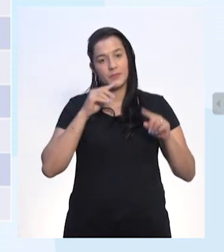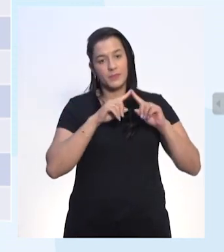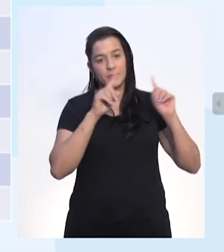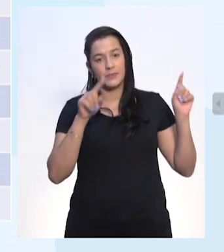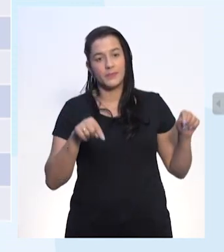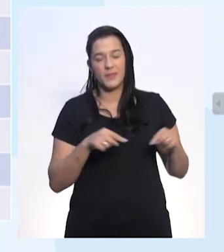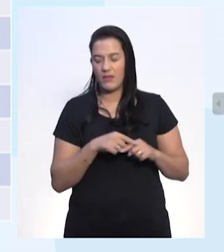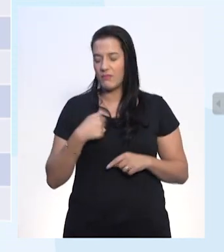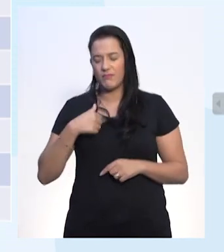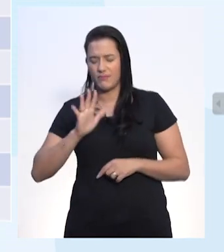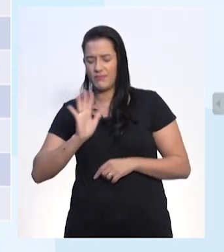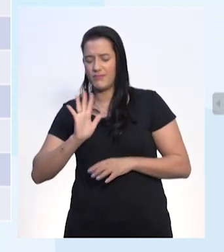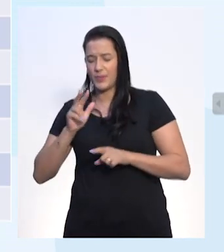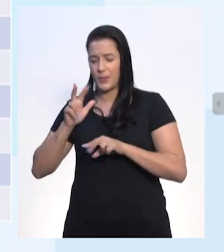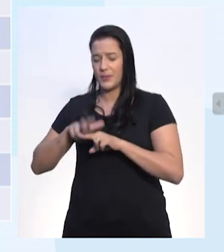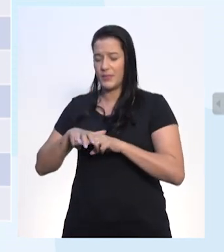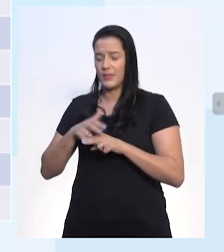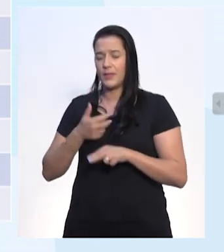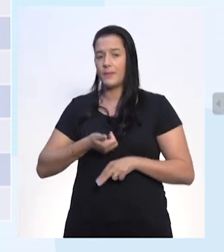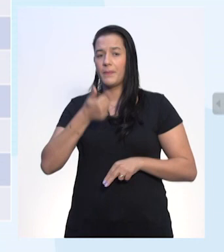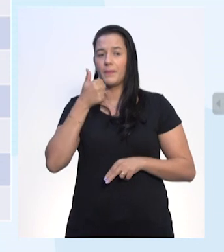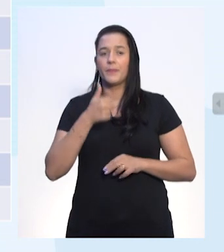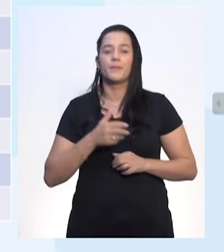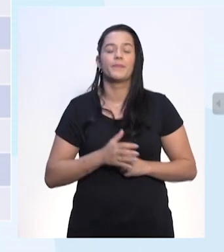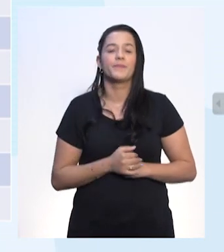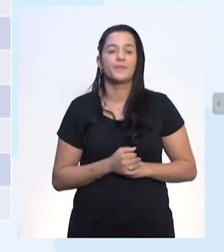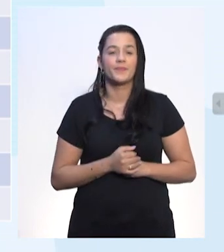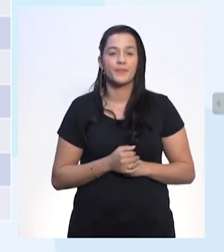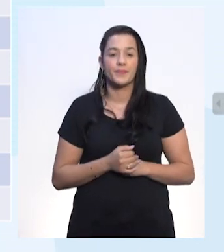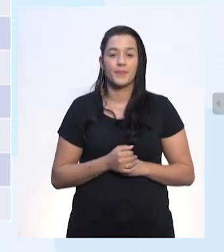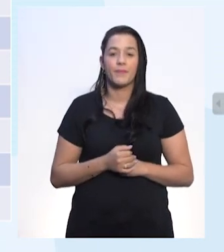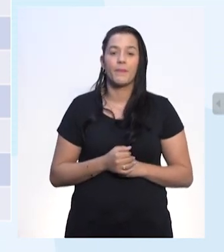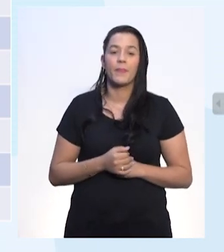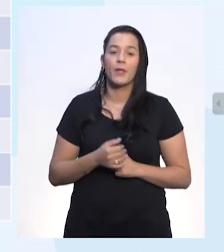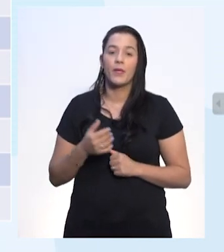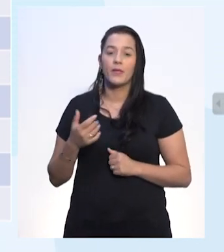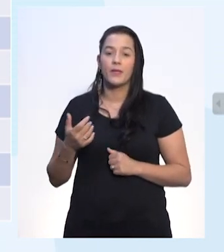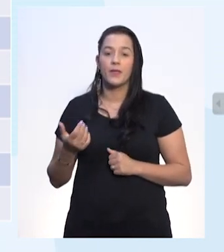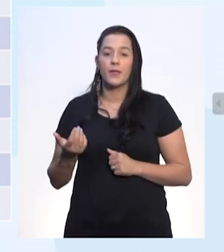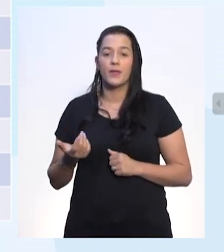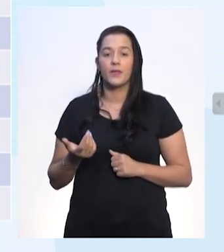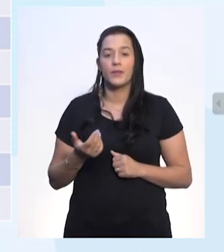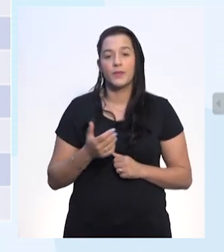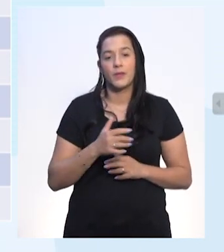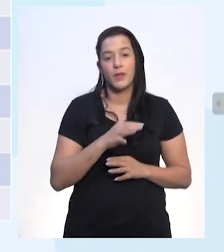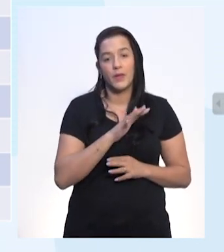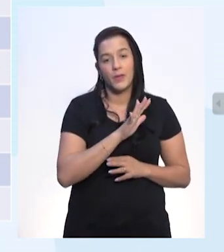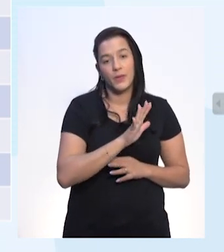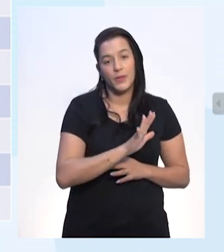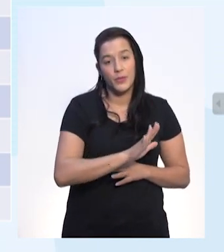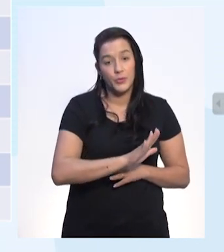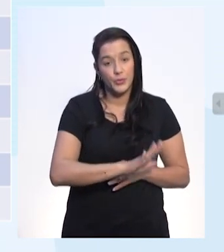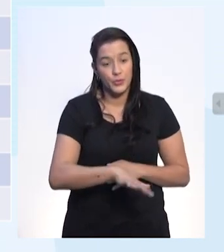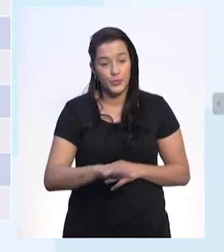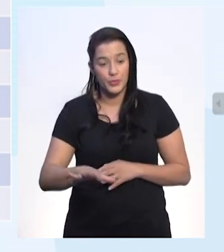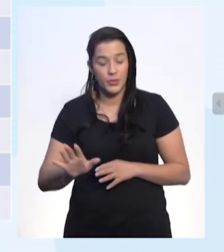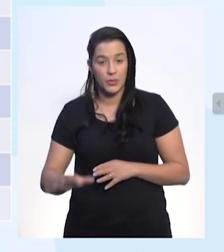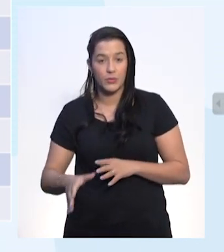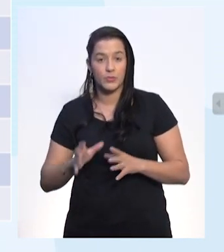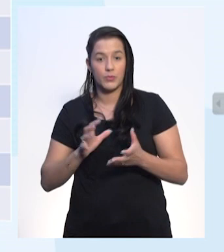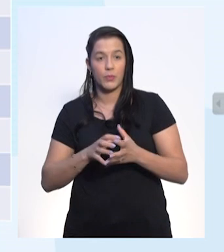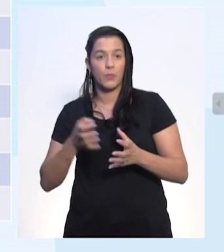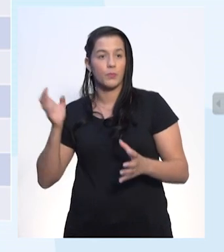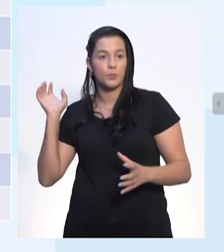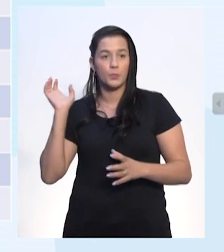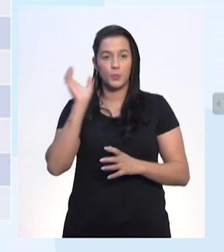sentada. Principais frequentadores? Jogadoras de handball e os técnicos. Olha Então, que é para a